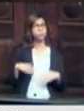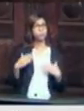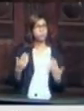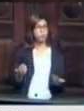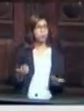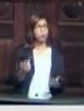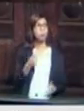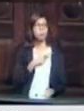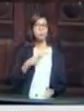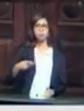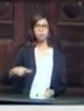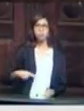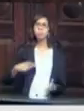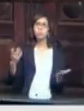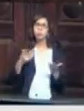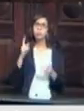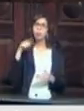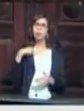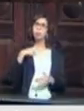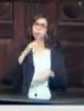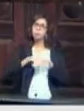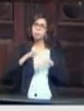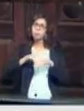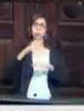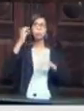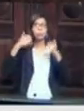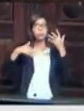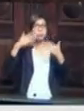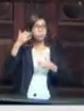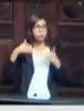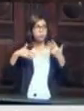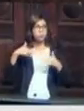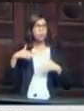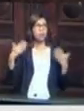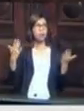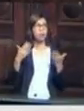presidente, as considerações que eu gostaria de fazer e vamos agora para a próxima semana.